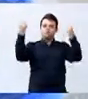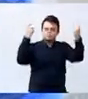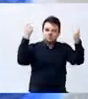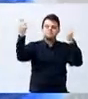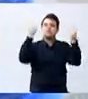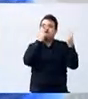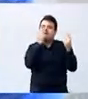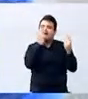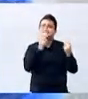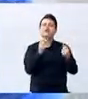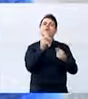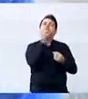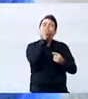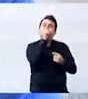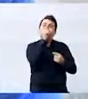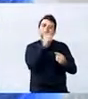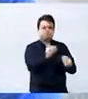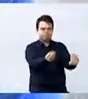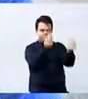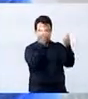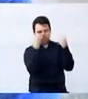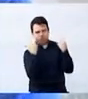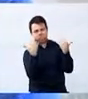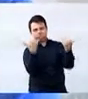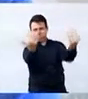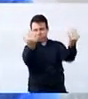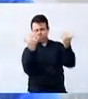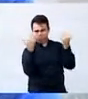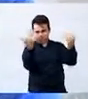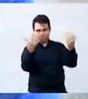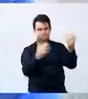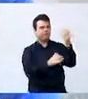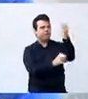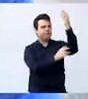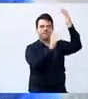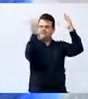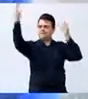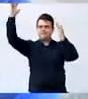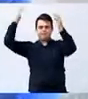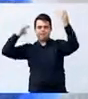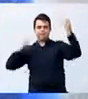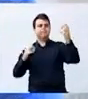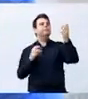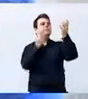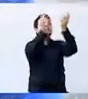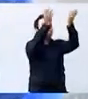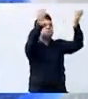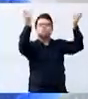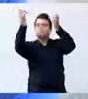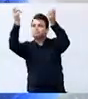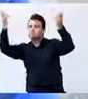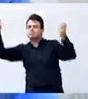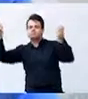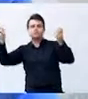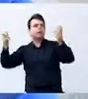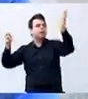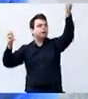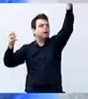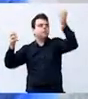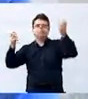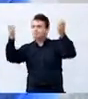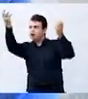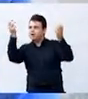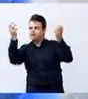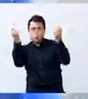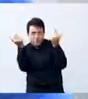laranjal, né? Só que se você pegar uma árvore cheia de laranja, nenhuma laranja é igual a